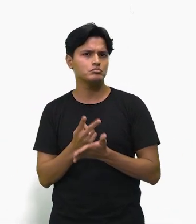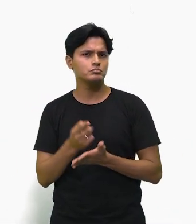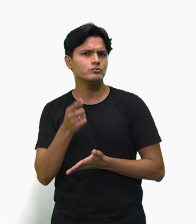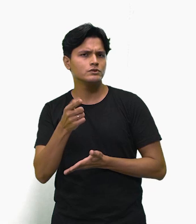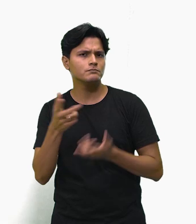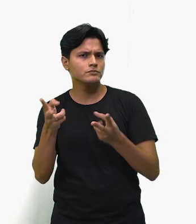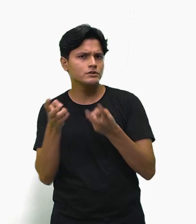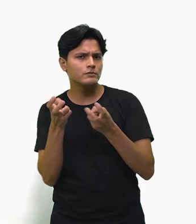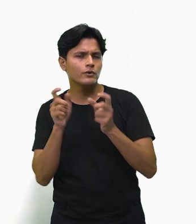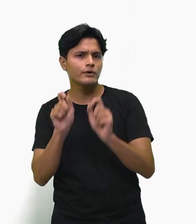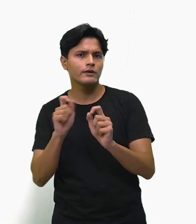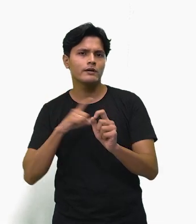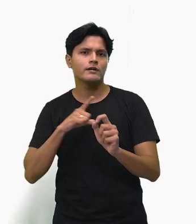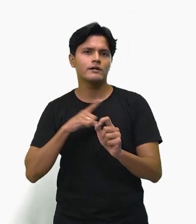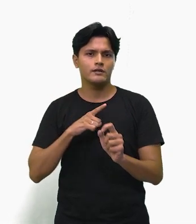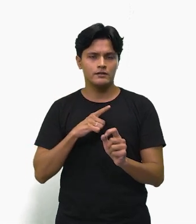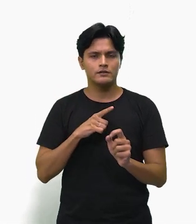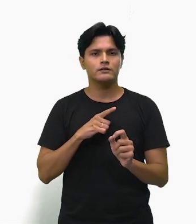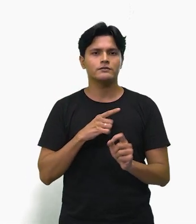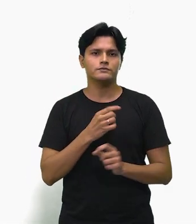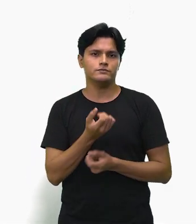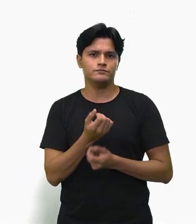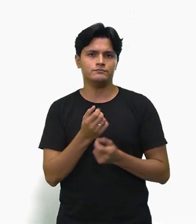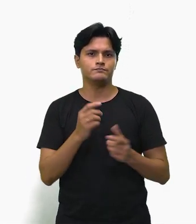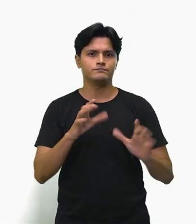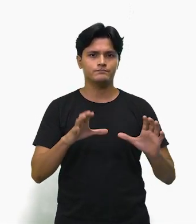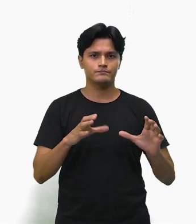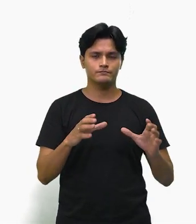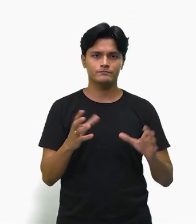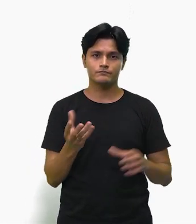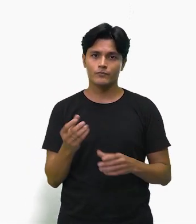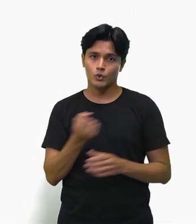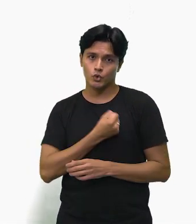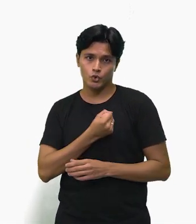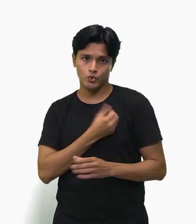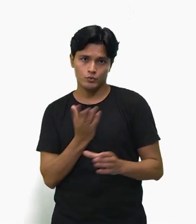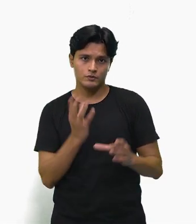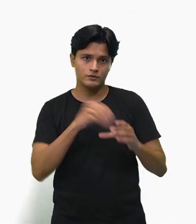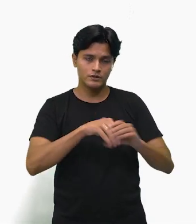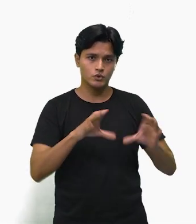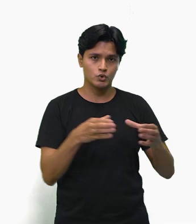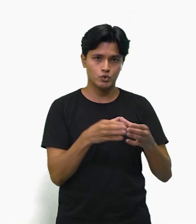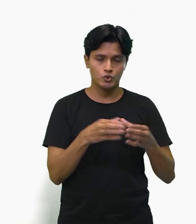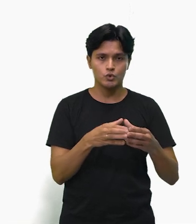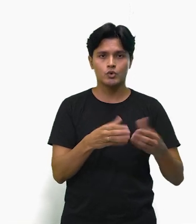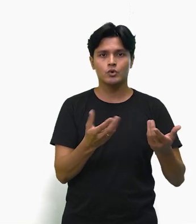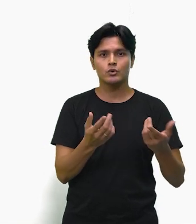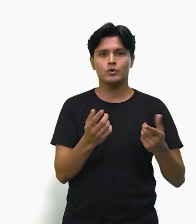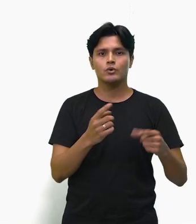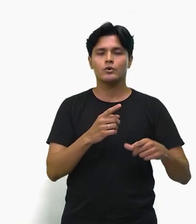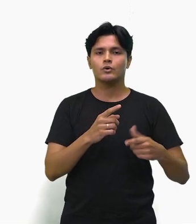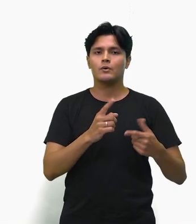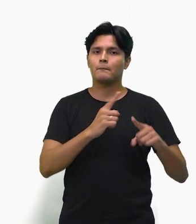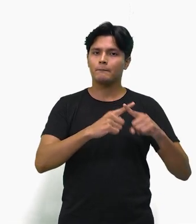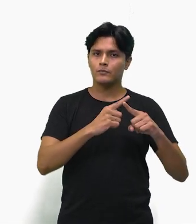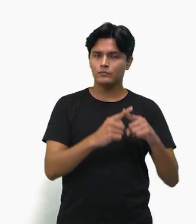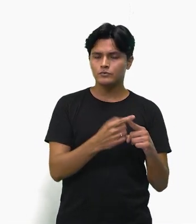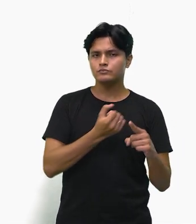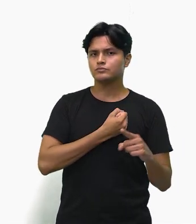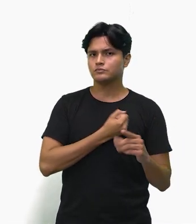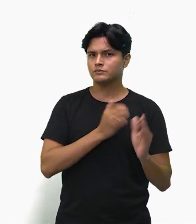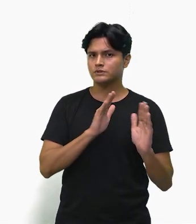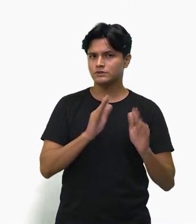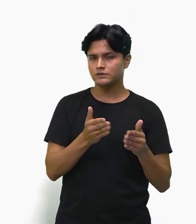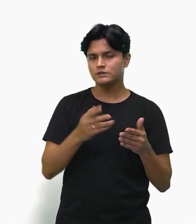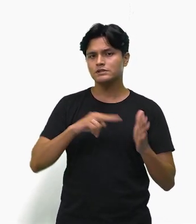verificar que tem um múltiplo de um número, significa que esse número é divisor dele, tá? Então, 2 é divisor